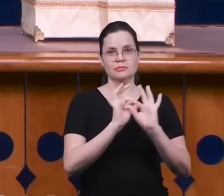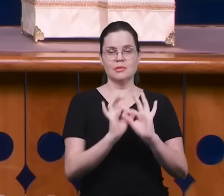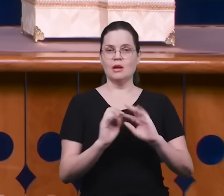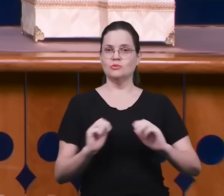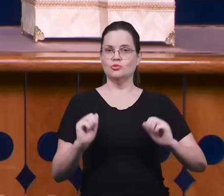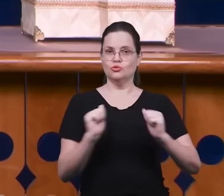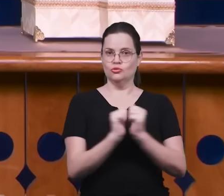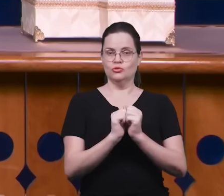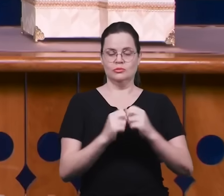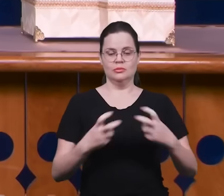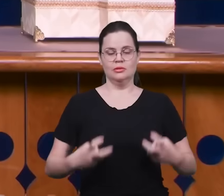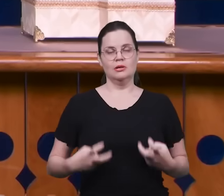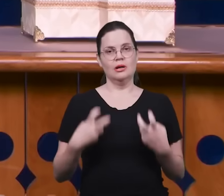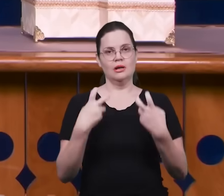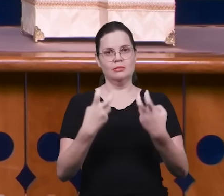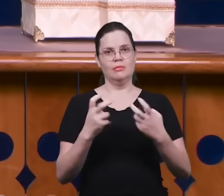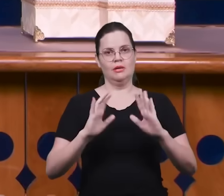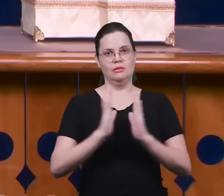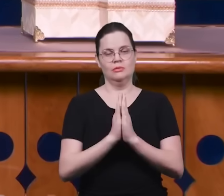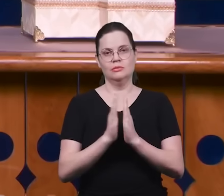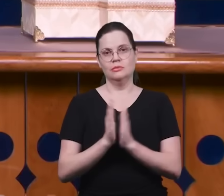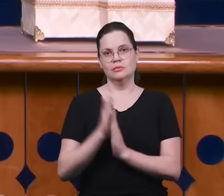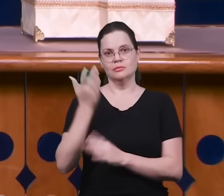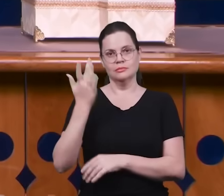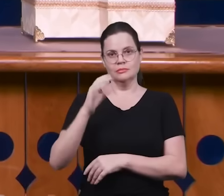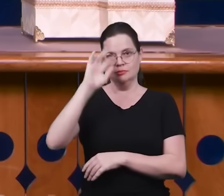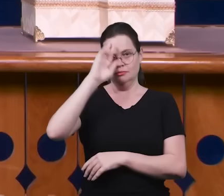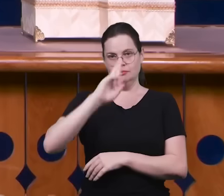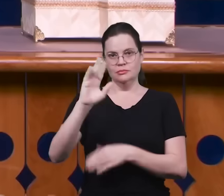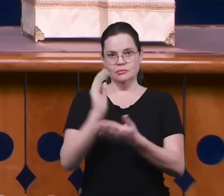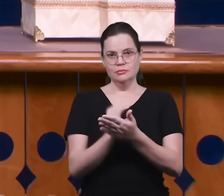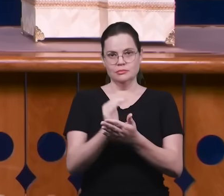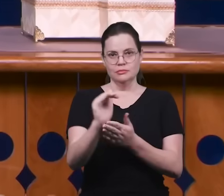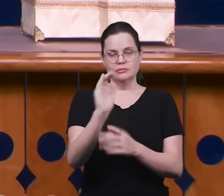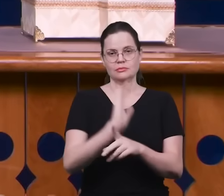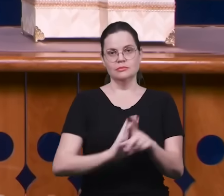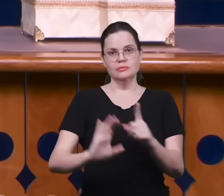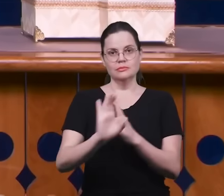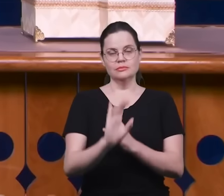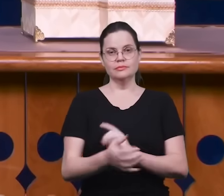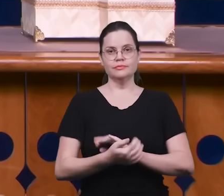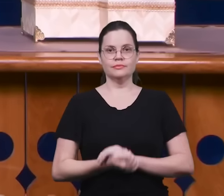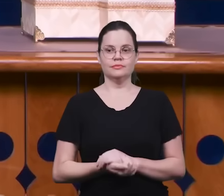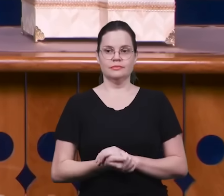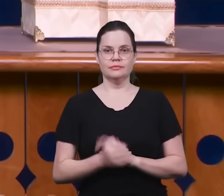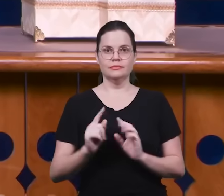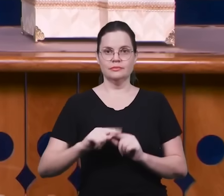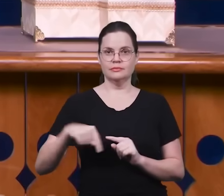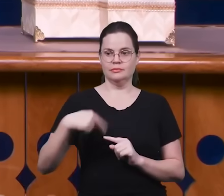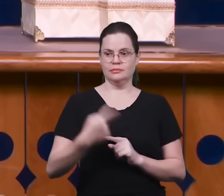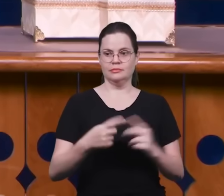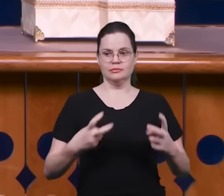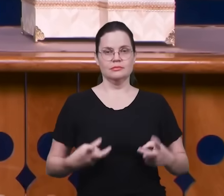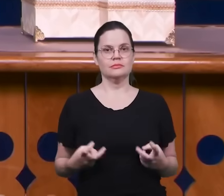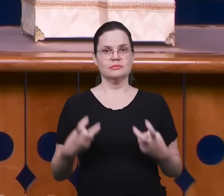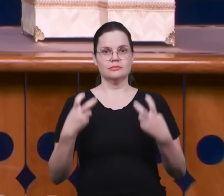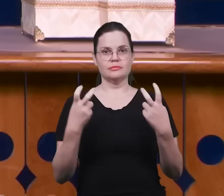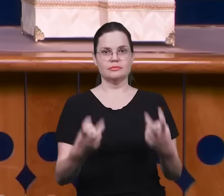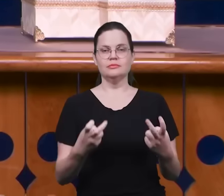olhos para clamarmos ao Senhor, dando início a este culto. Após o